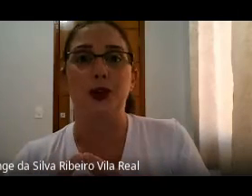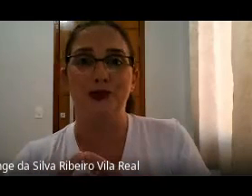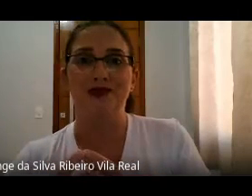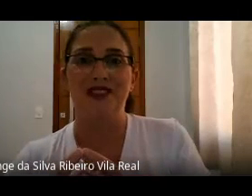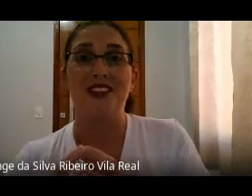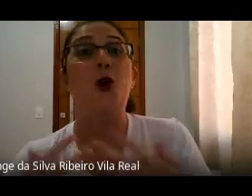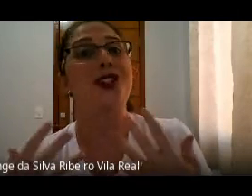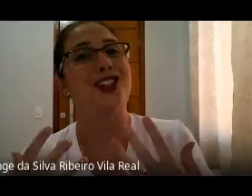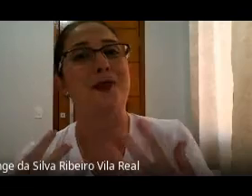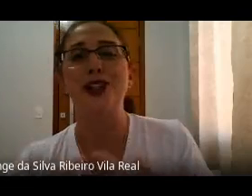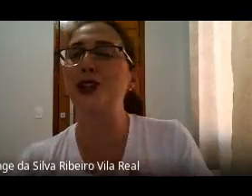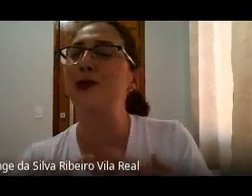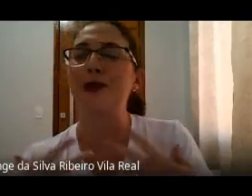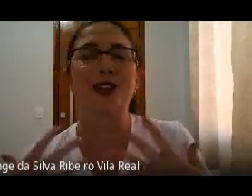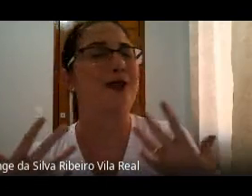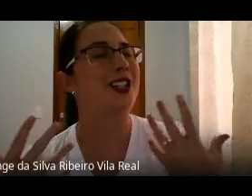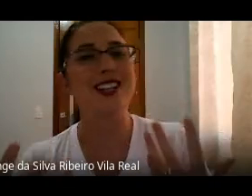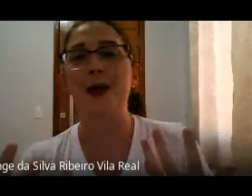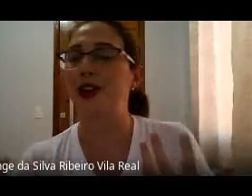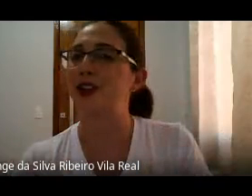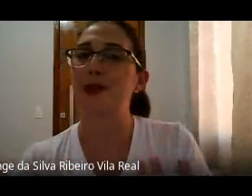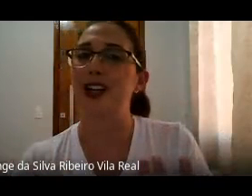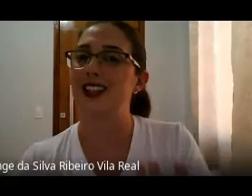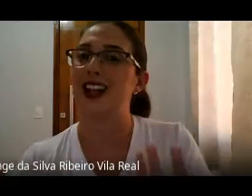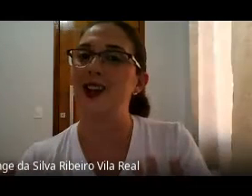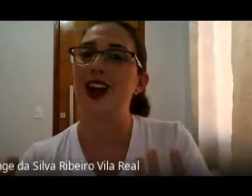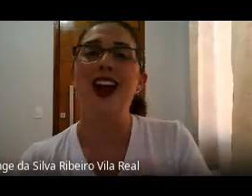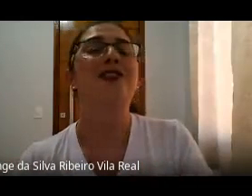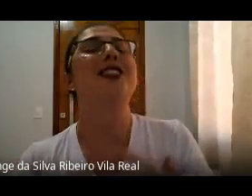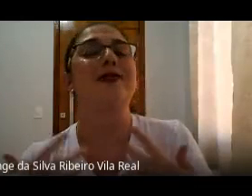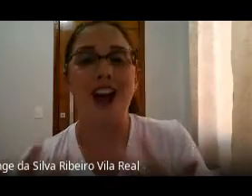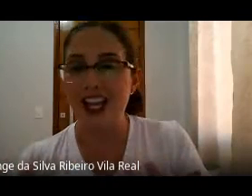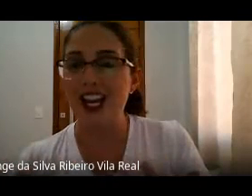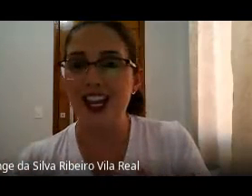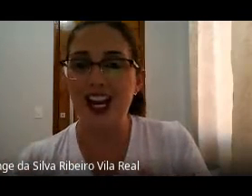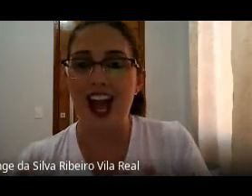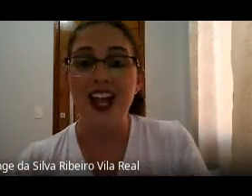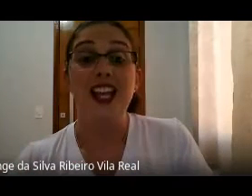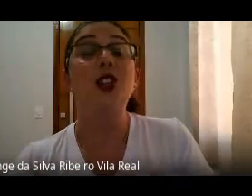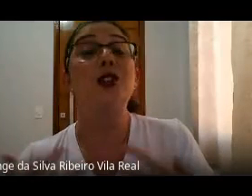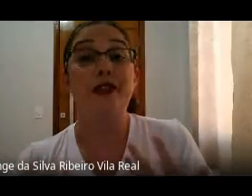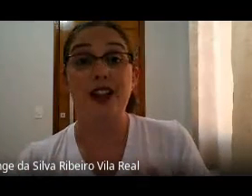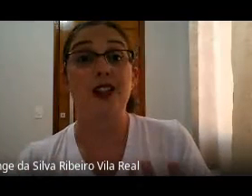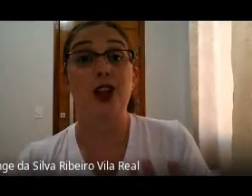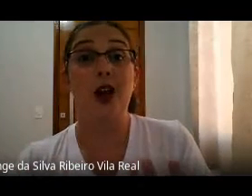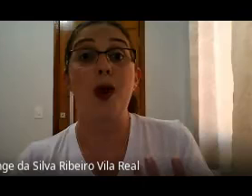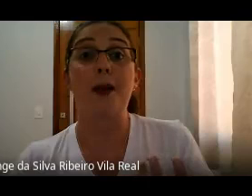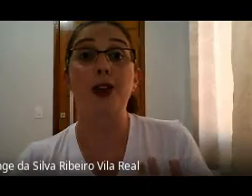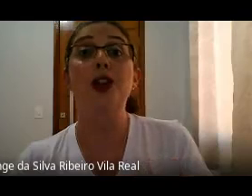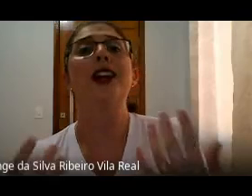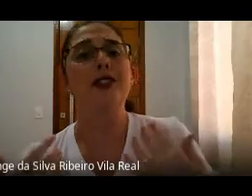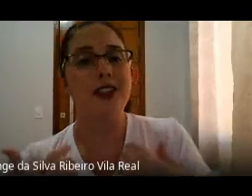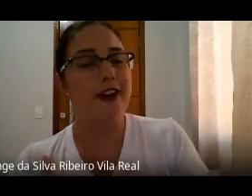um hábito. Ou seja, a partir do momento que você se apaixona por essa língua, você vai querer treinar. Isso vai se tornar